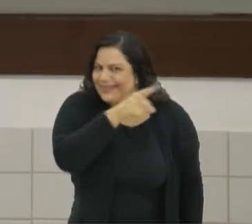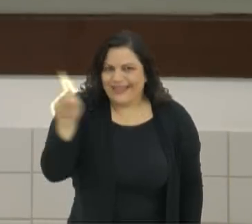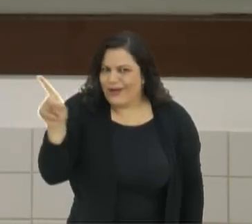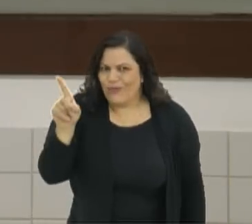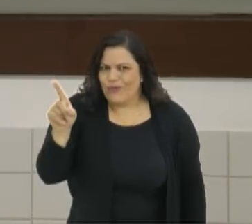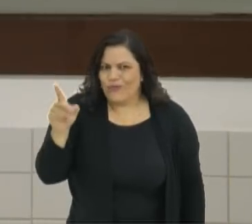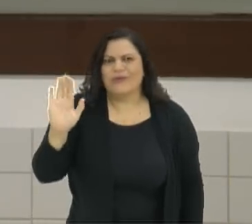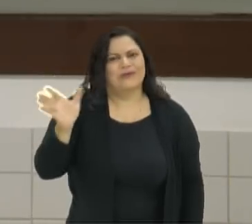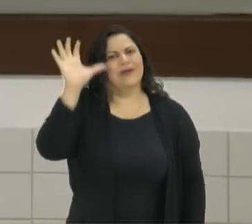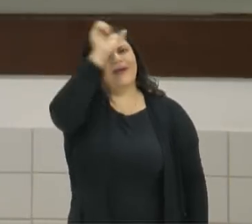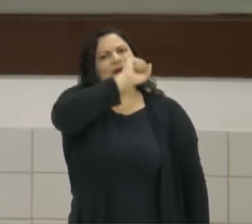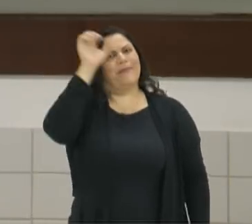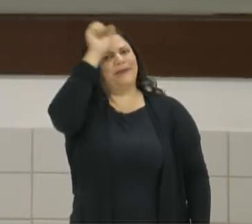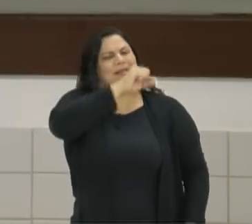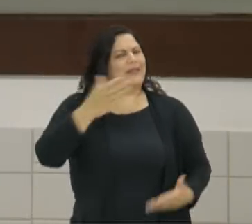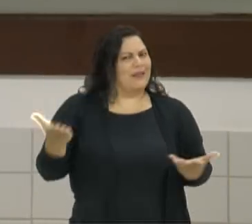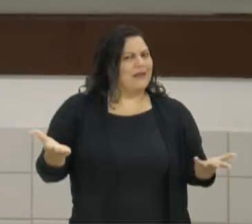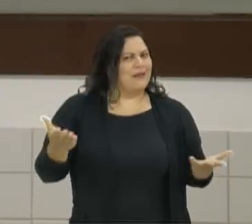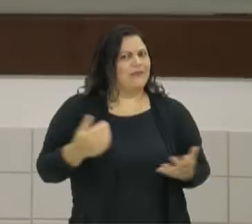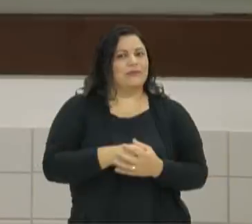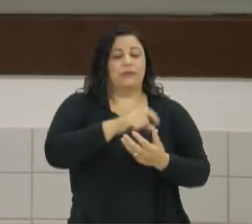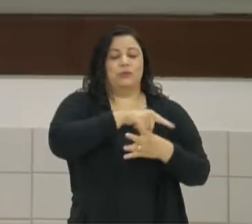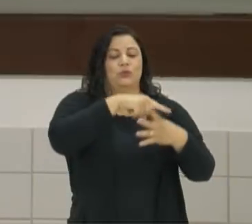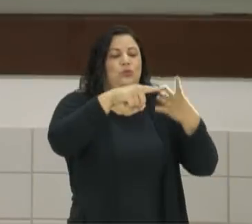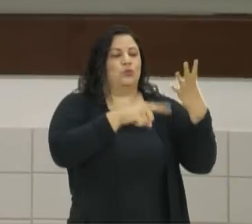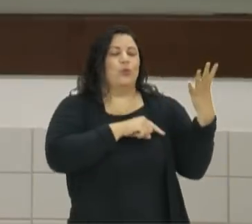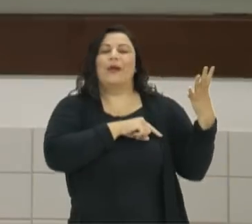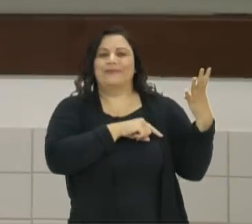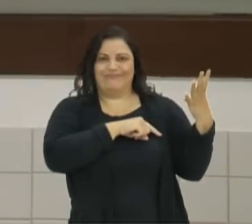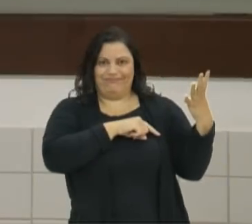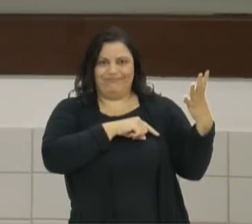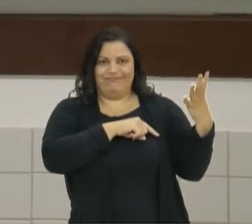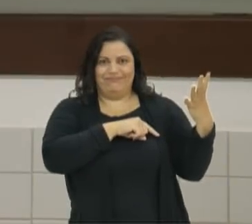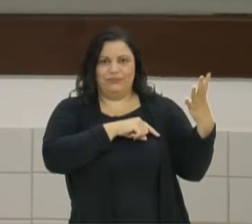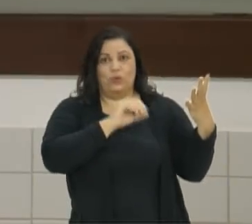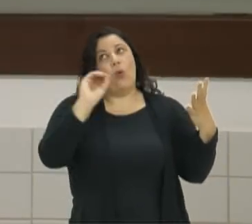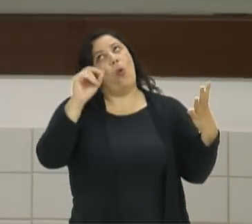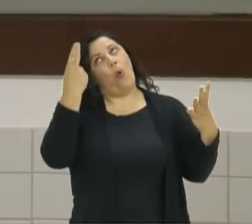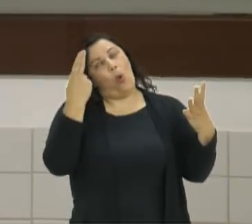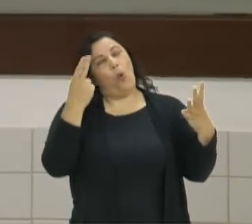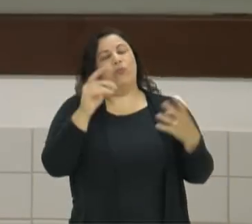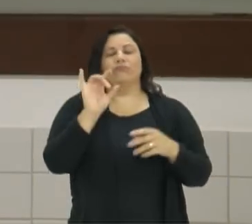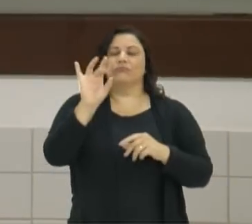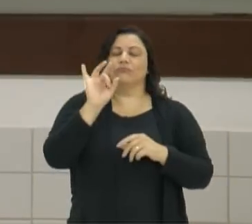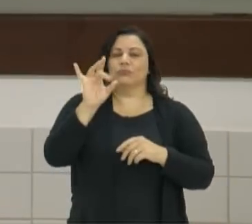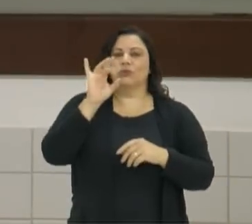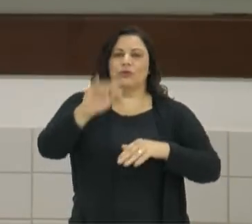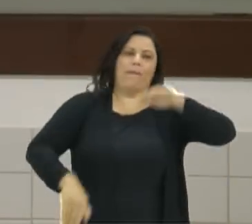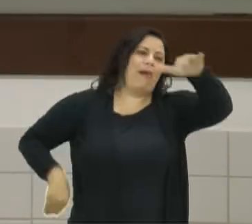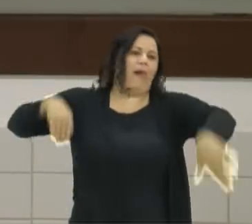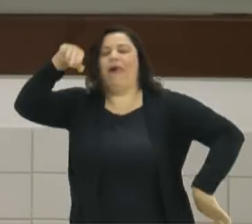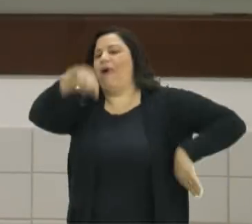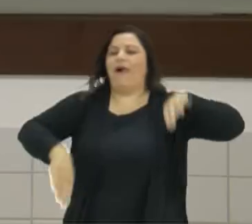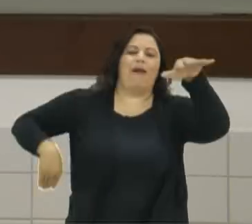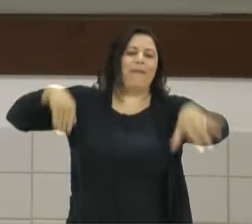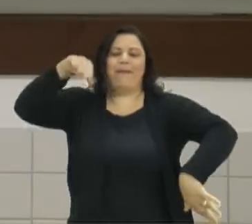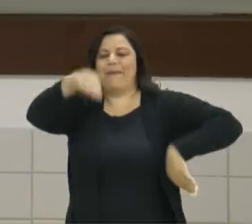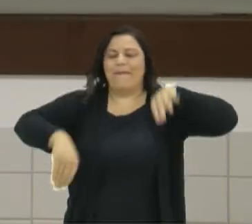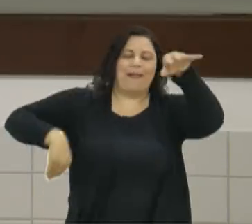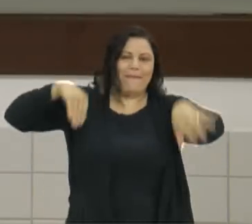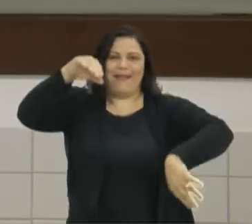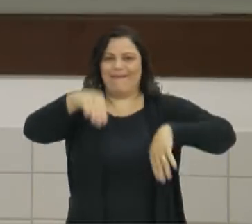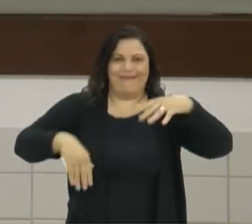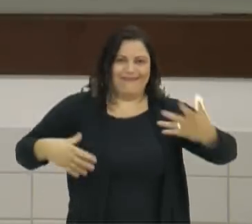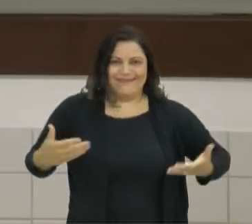Já aprendeu? Sabe nadar os 4 estilos ou você nada só um Tarzan do banhado, um Tarzan no